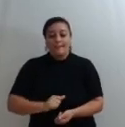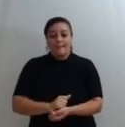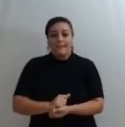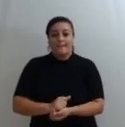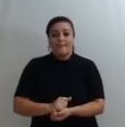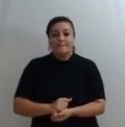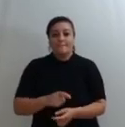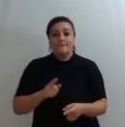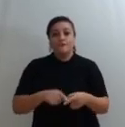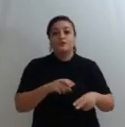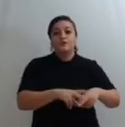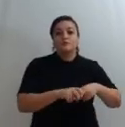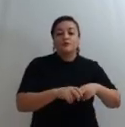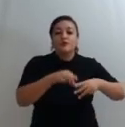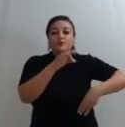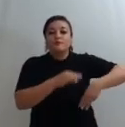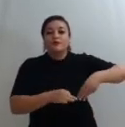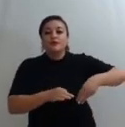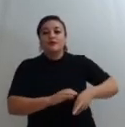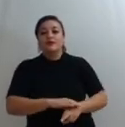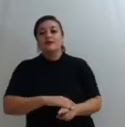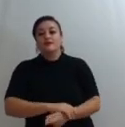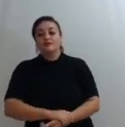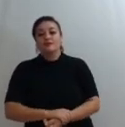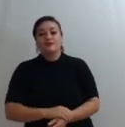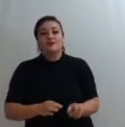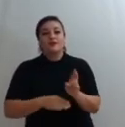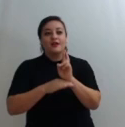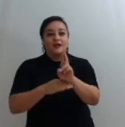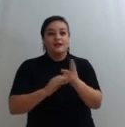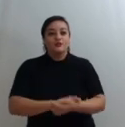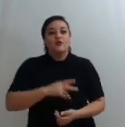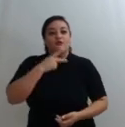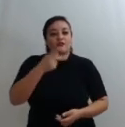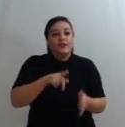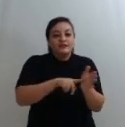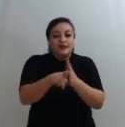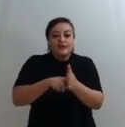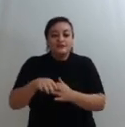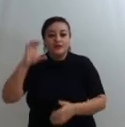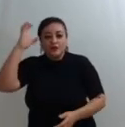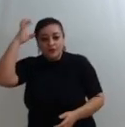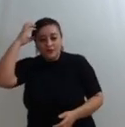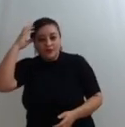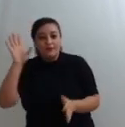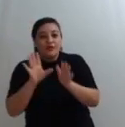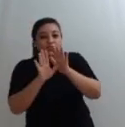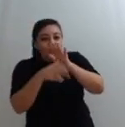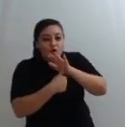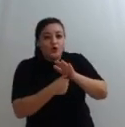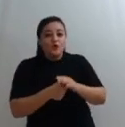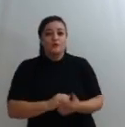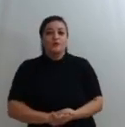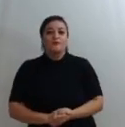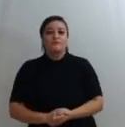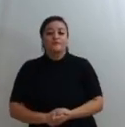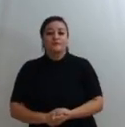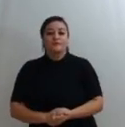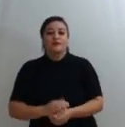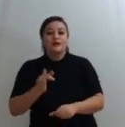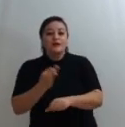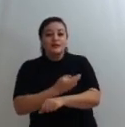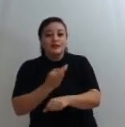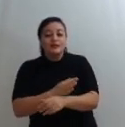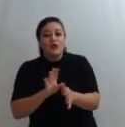invoca essa questão. E também, salvo engano, o crime aqui era de roubo, tentativa de roubo majorado. Por